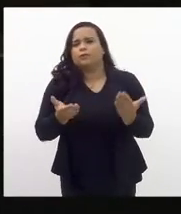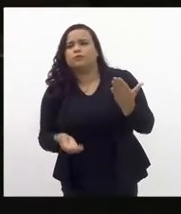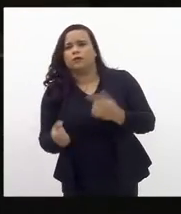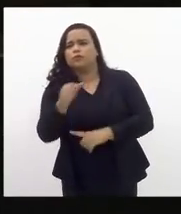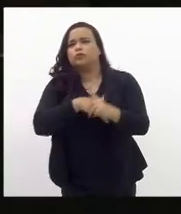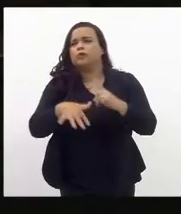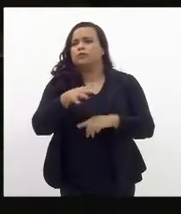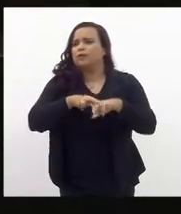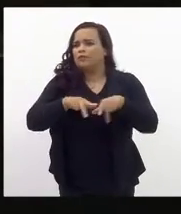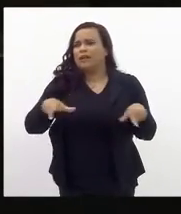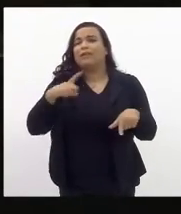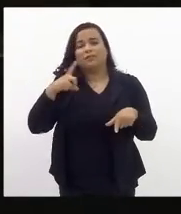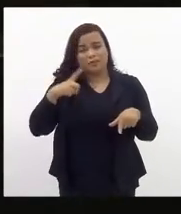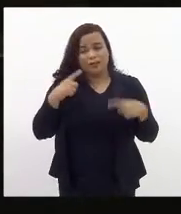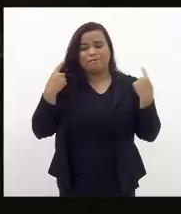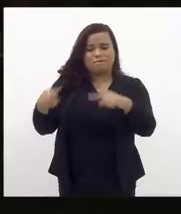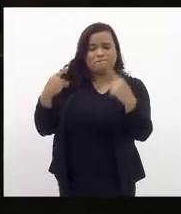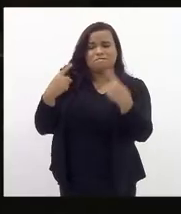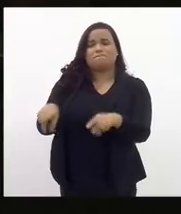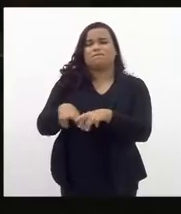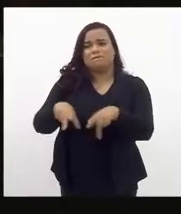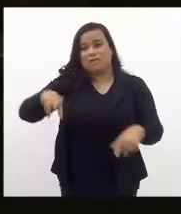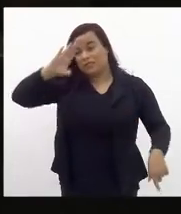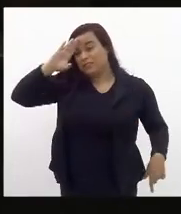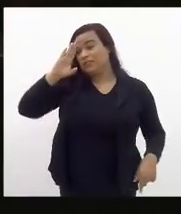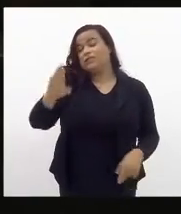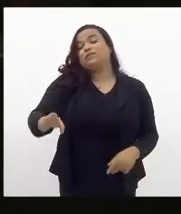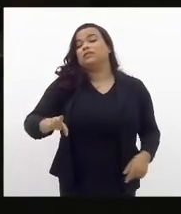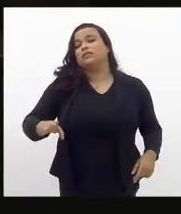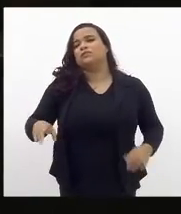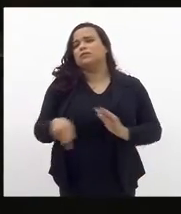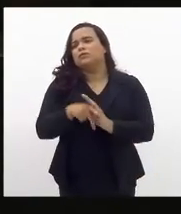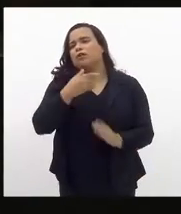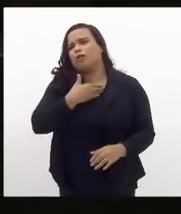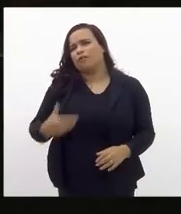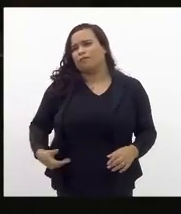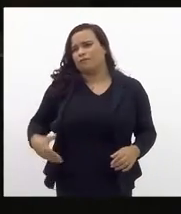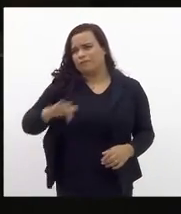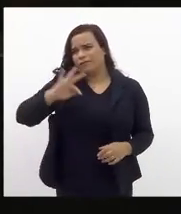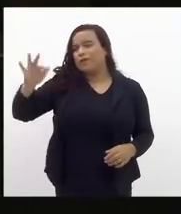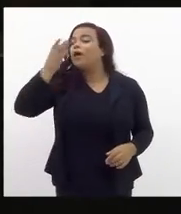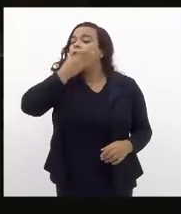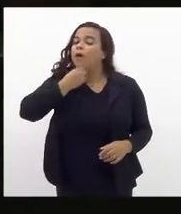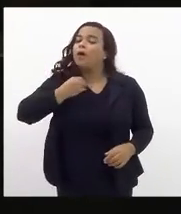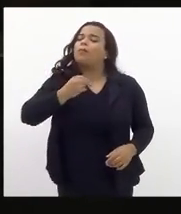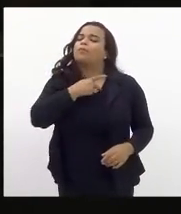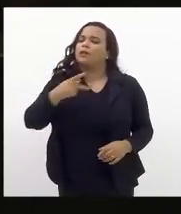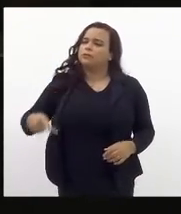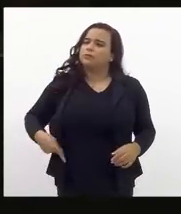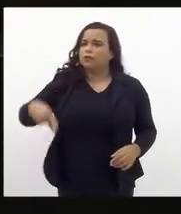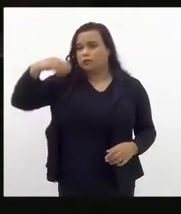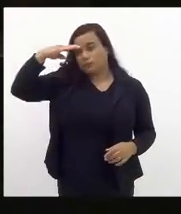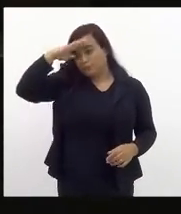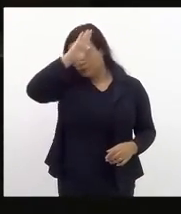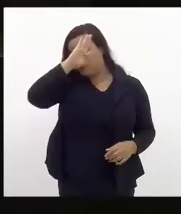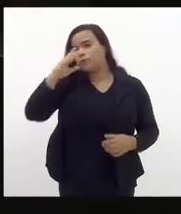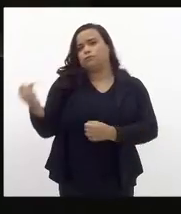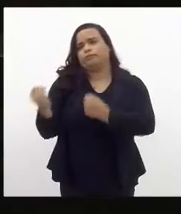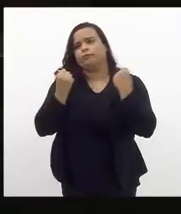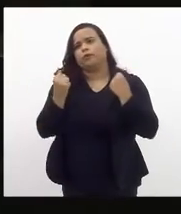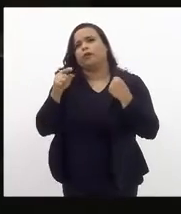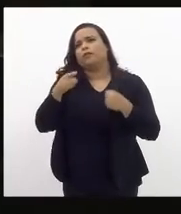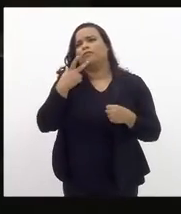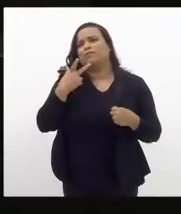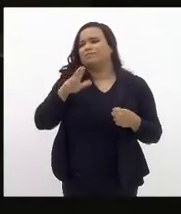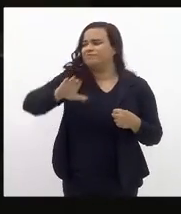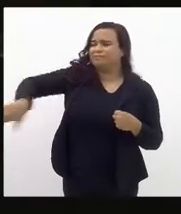ataques frontais, em especial do governo federal com o Bolsonaro no poder, que nega a ciência, que nega a tecnologia,